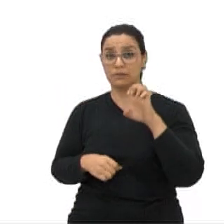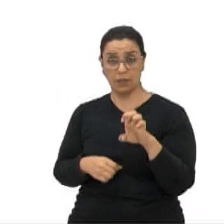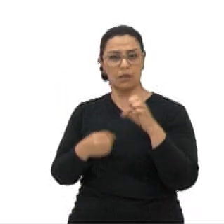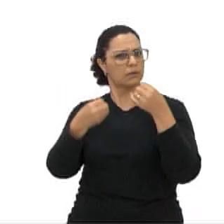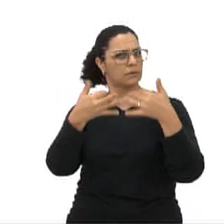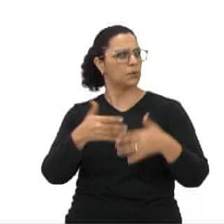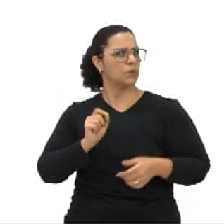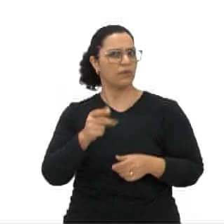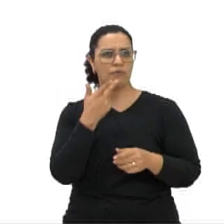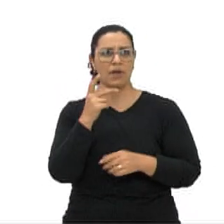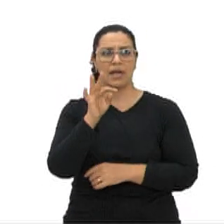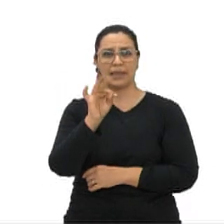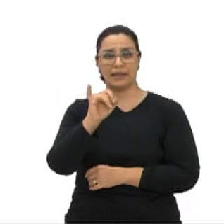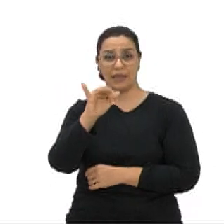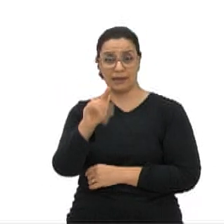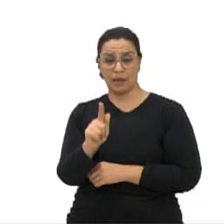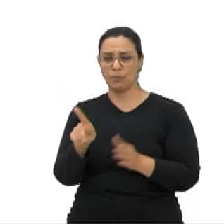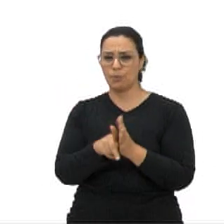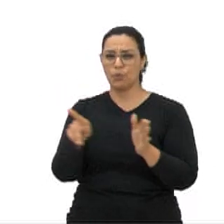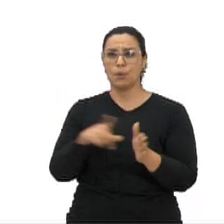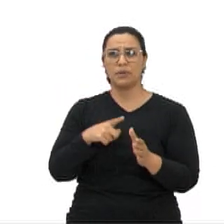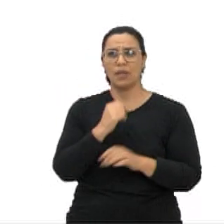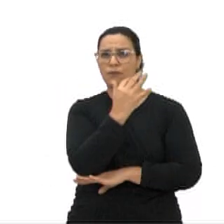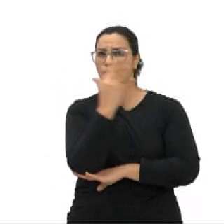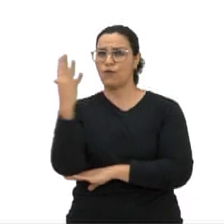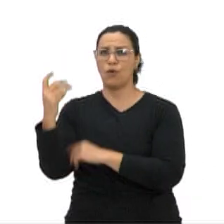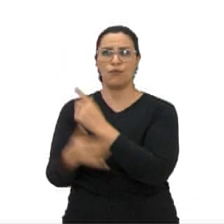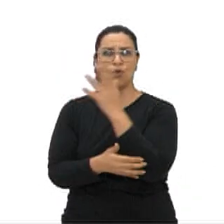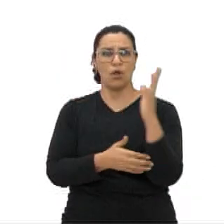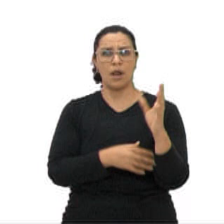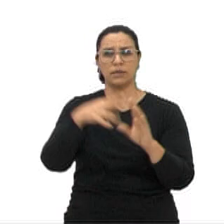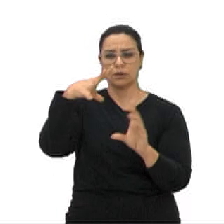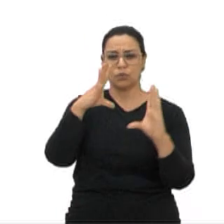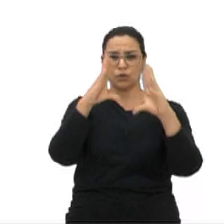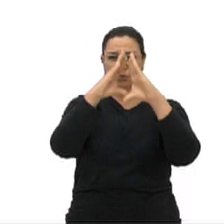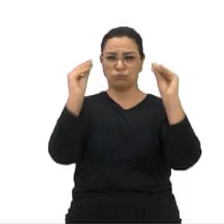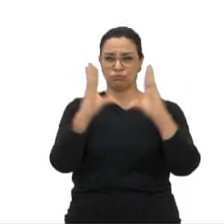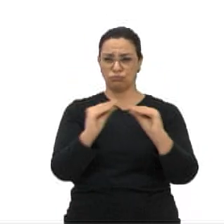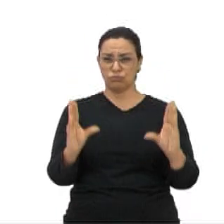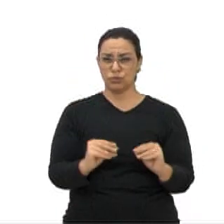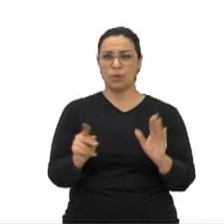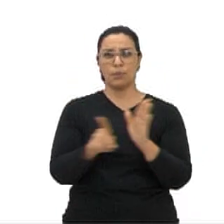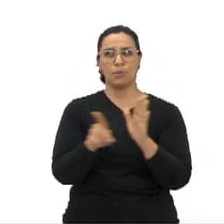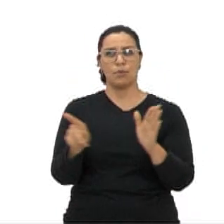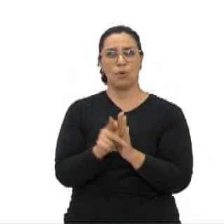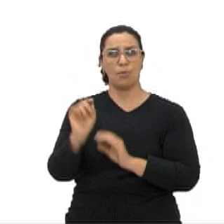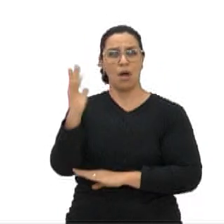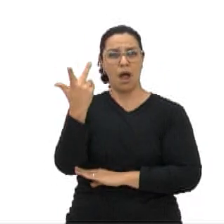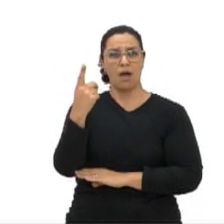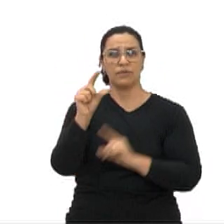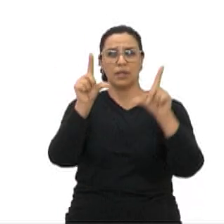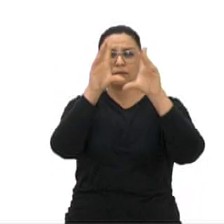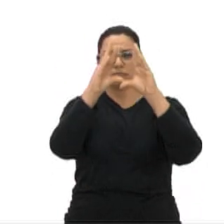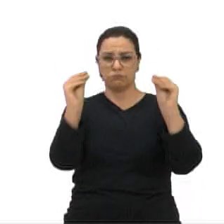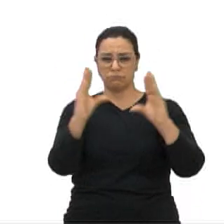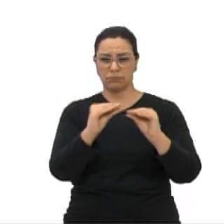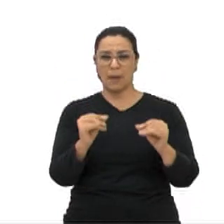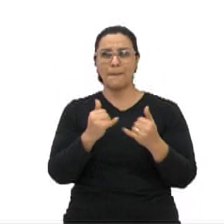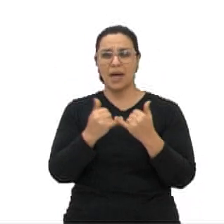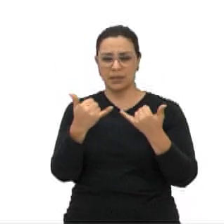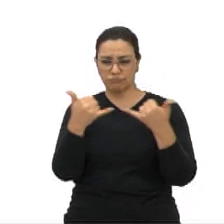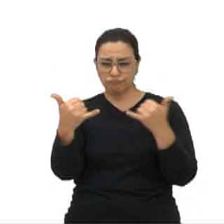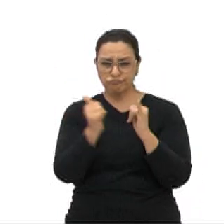lá, ó, a taiga é composta por florestas de coníferas, um tipo de árvore que possui folhas em forma de